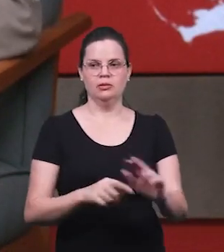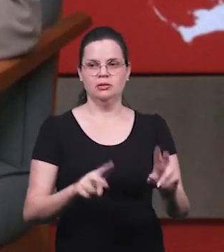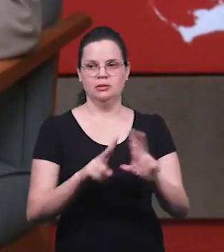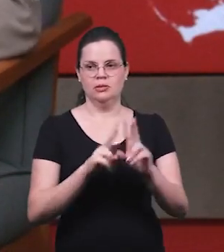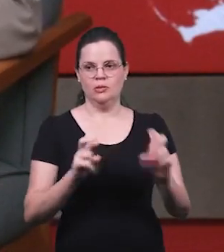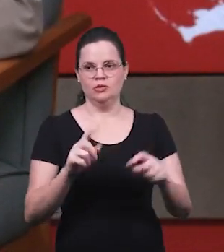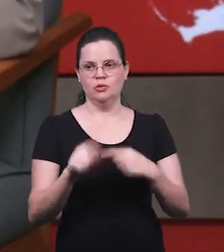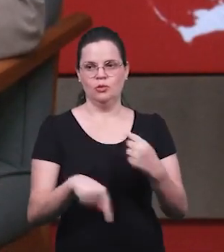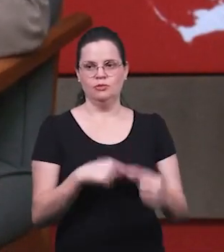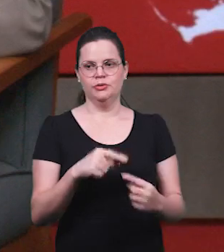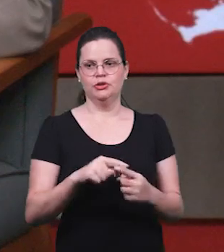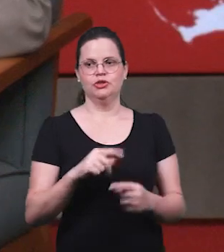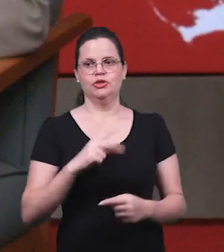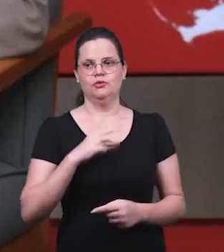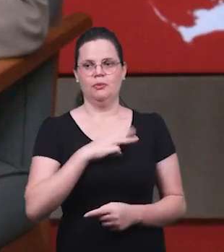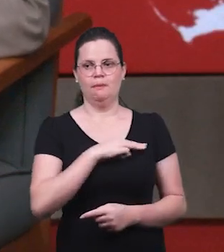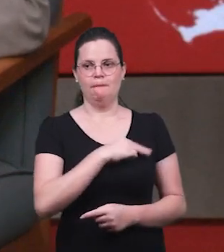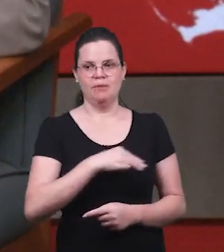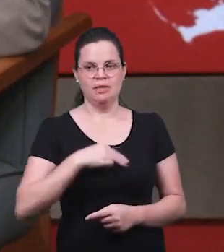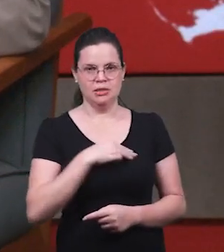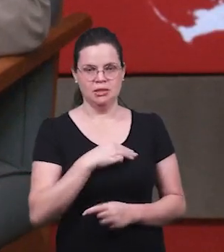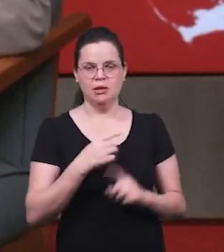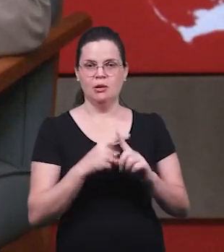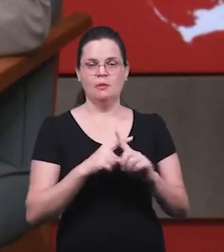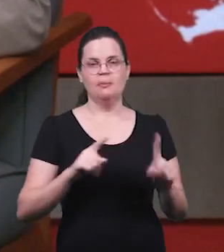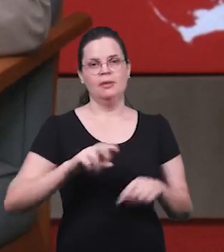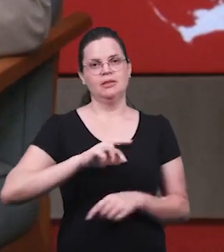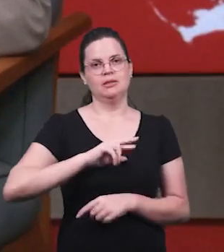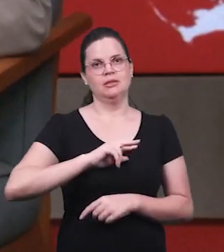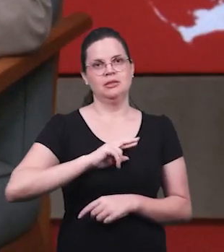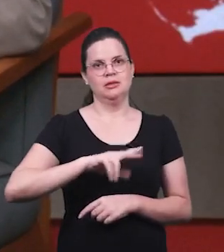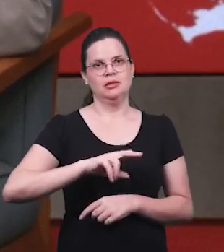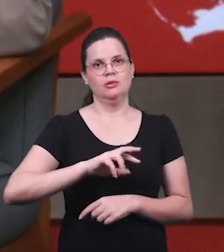missionária, mas a terceira viagem não é